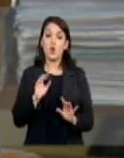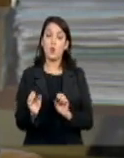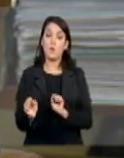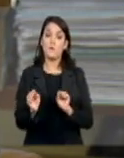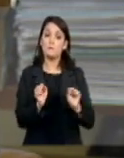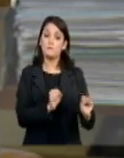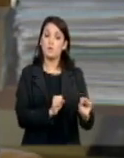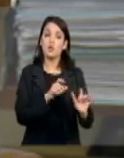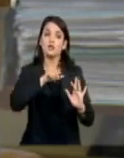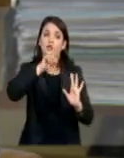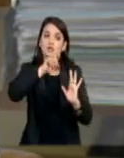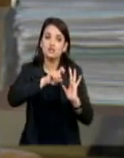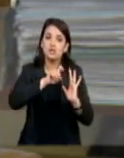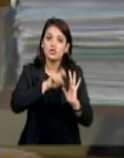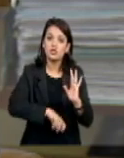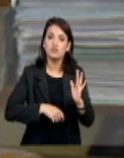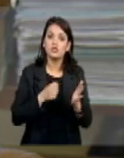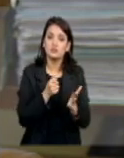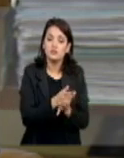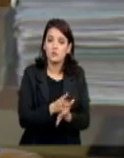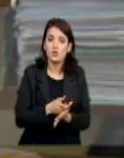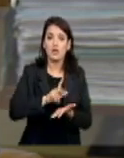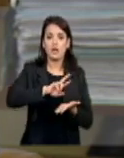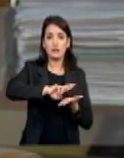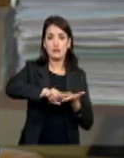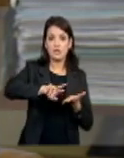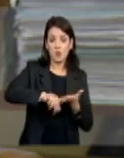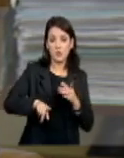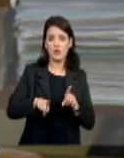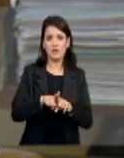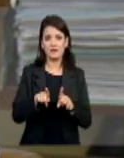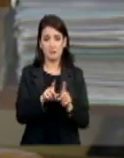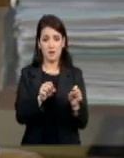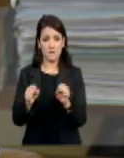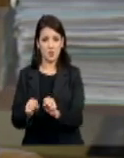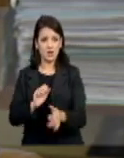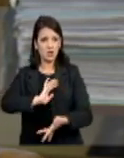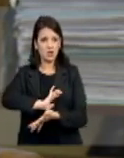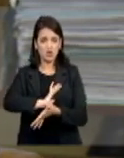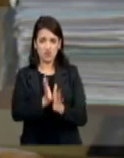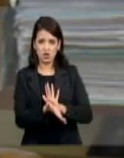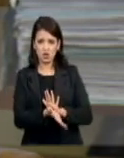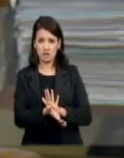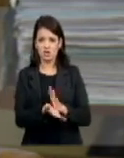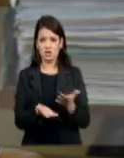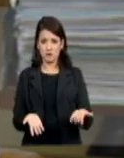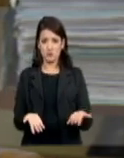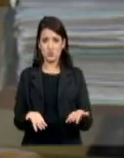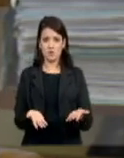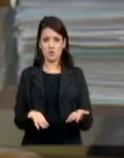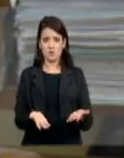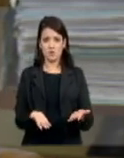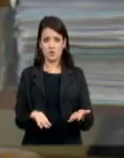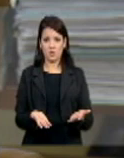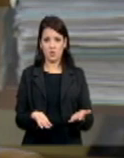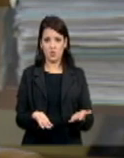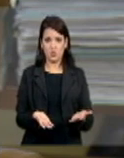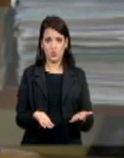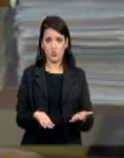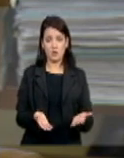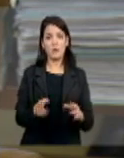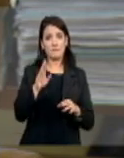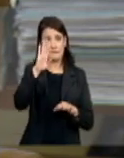não significa nem envolve o poder de destruir pelo menos enquanto existir esta corte suprema